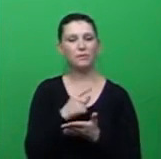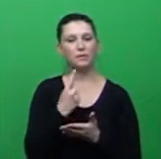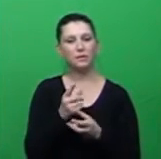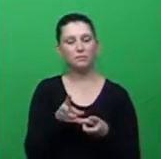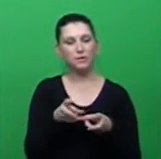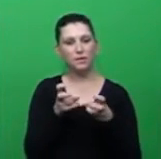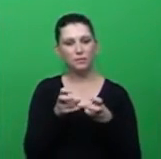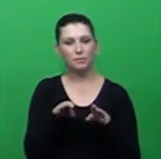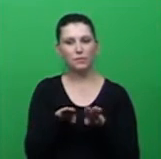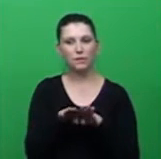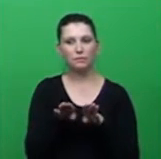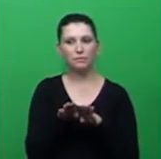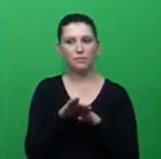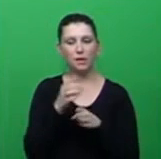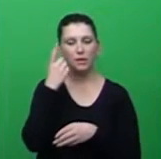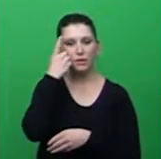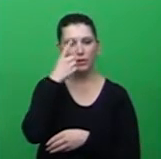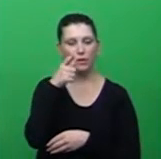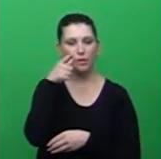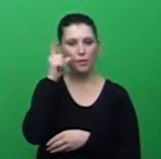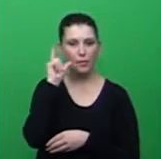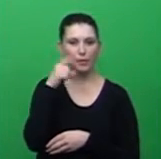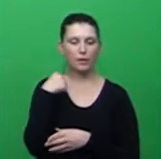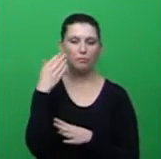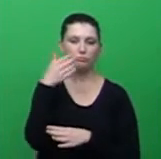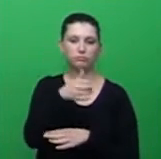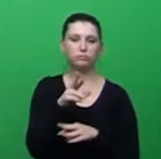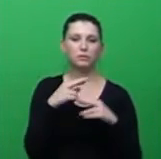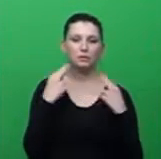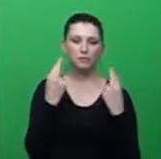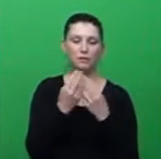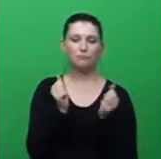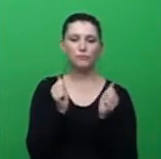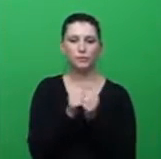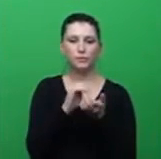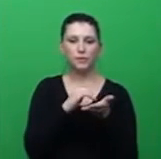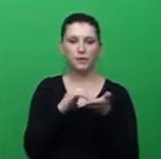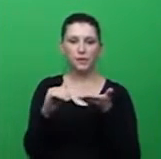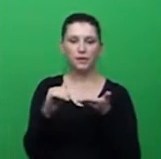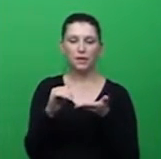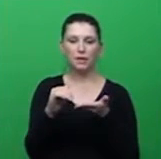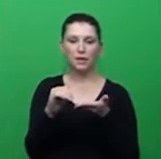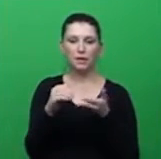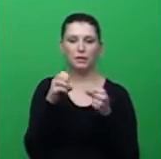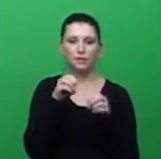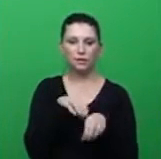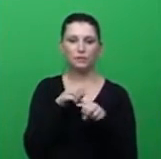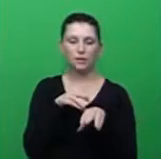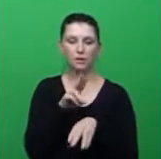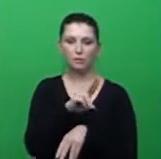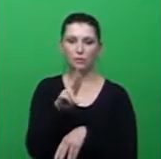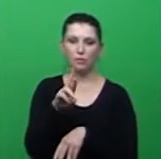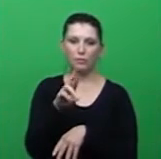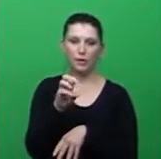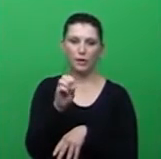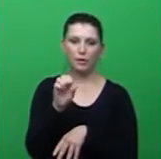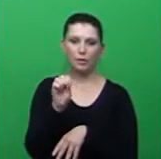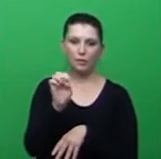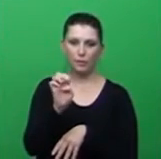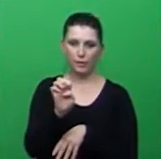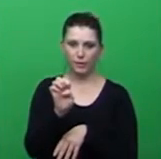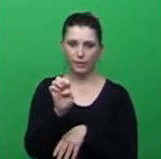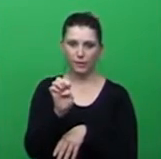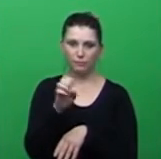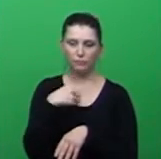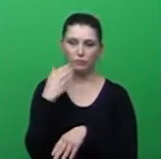de ontem eu estive em audiência junto com a secretária de Educação, a secretária Rose Renault, onde tive com